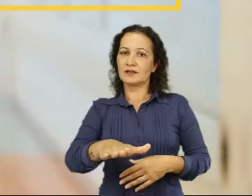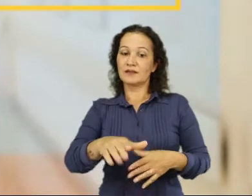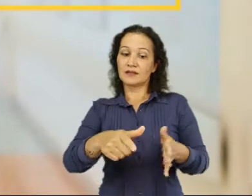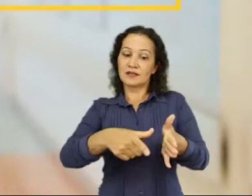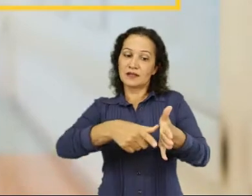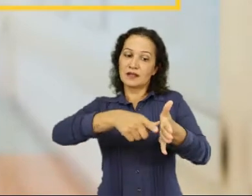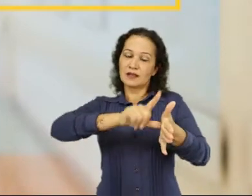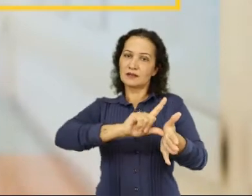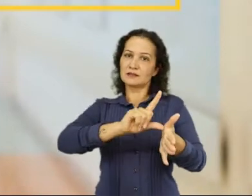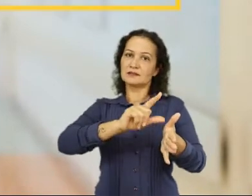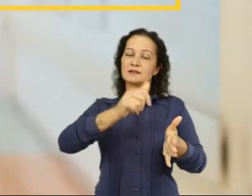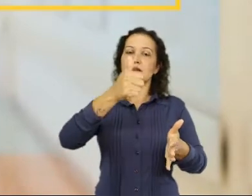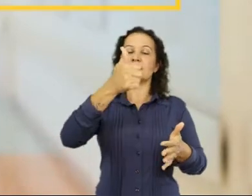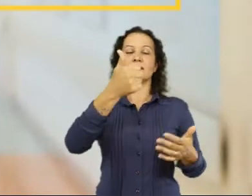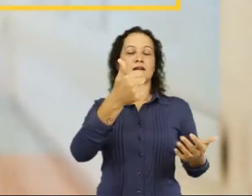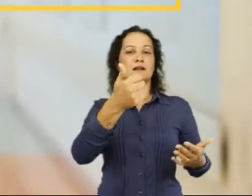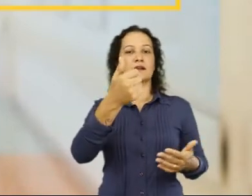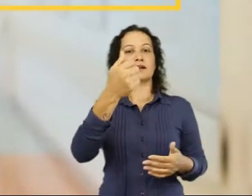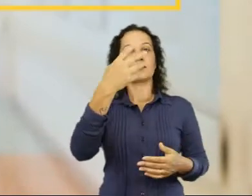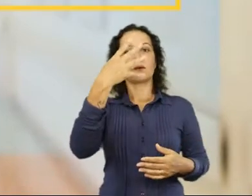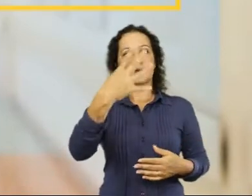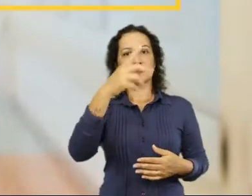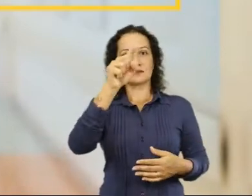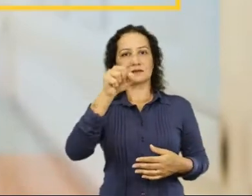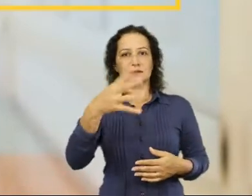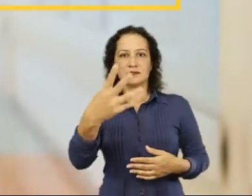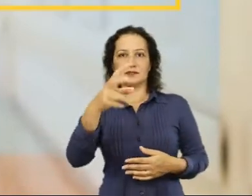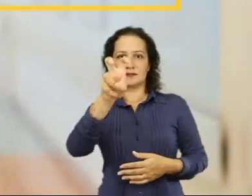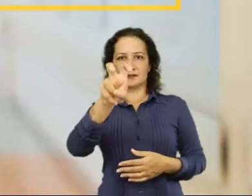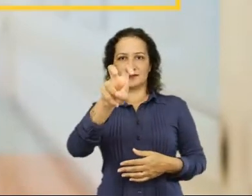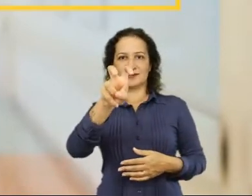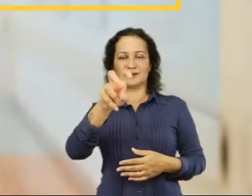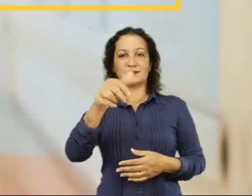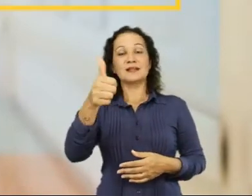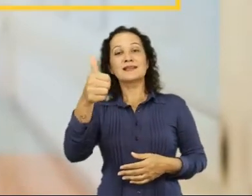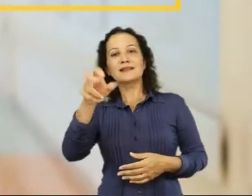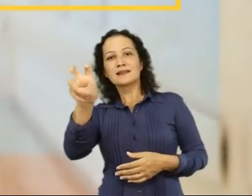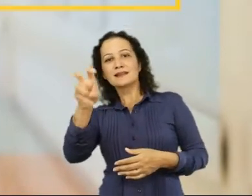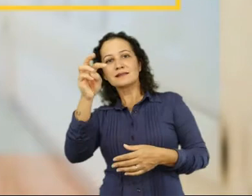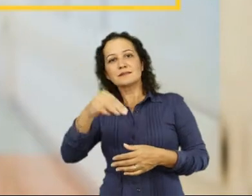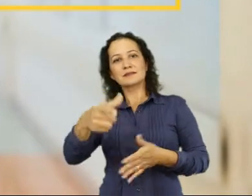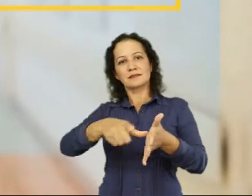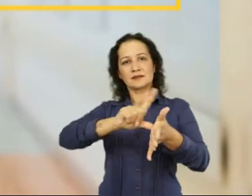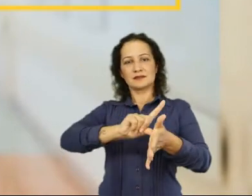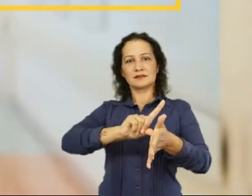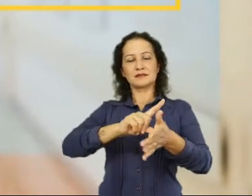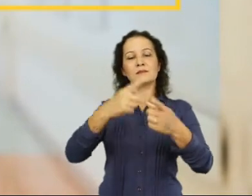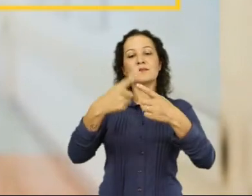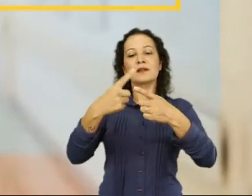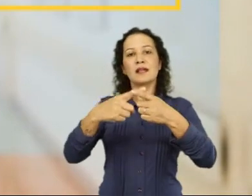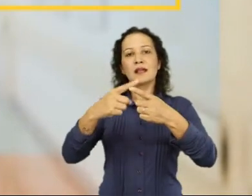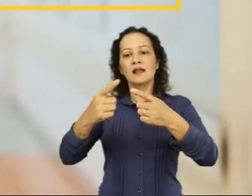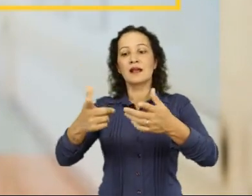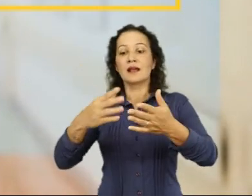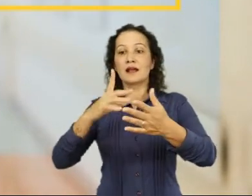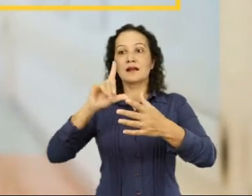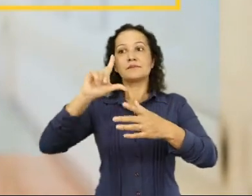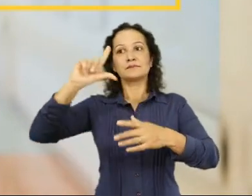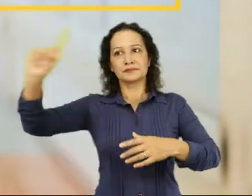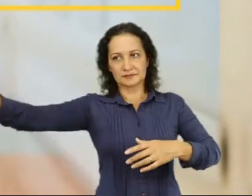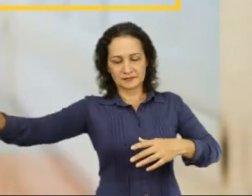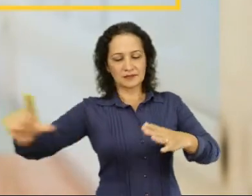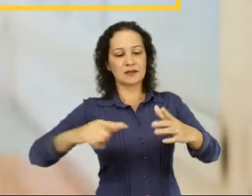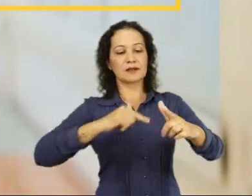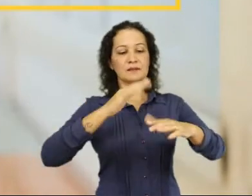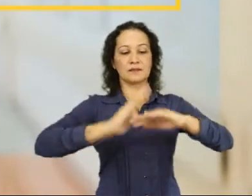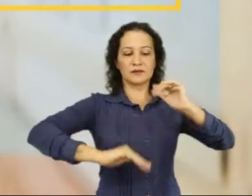tarde, justamente para dar tempo hábil para que o profissional que esteja na sala de vacina faça os